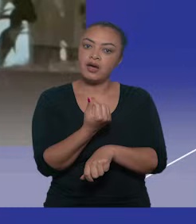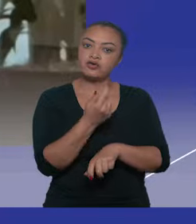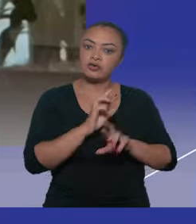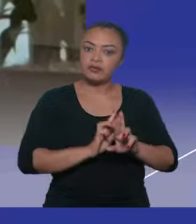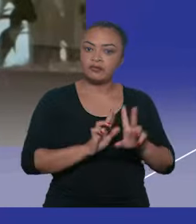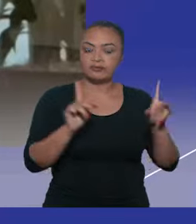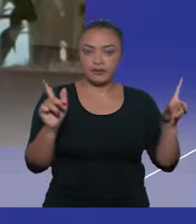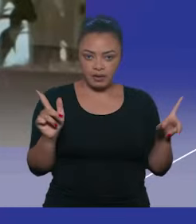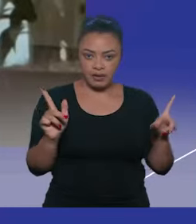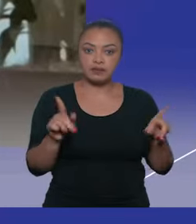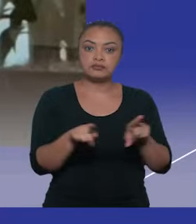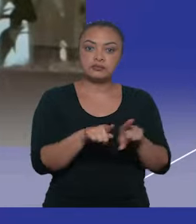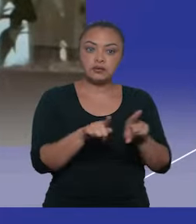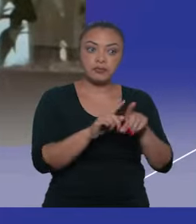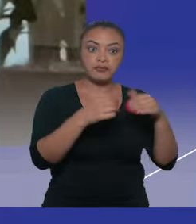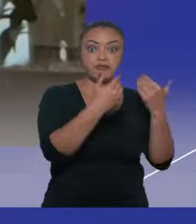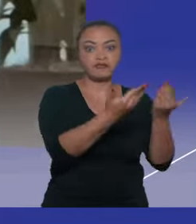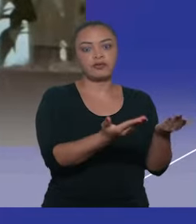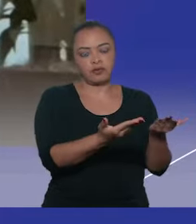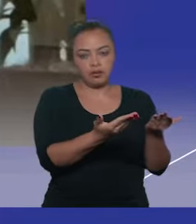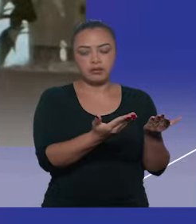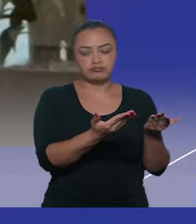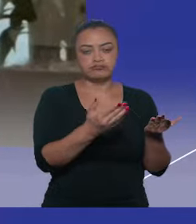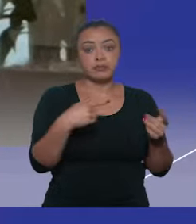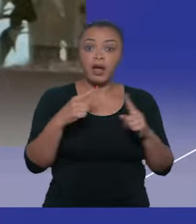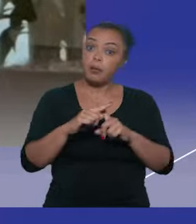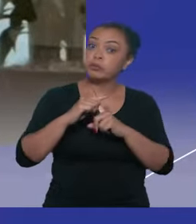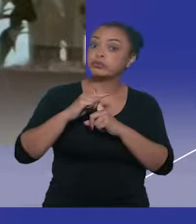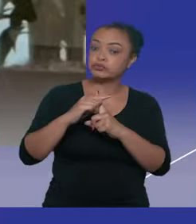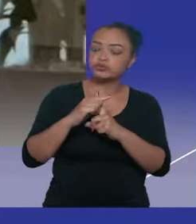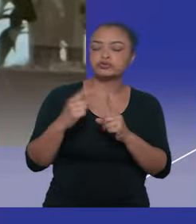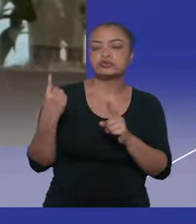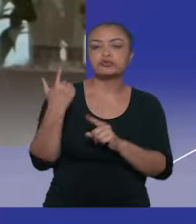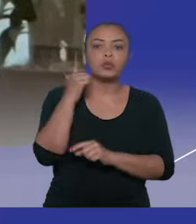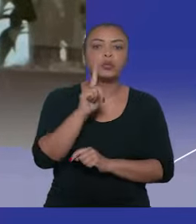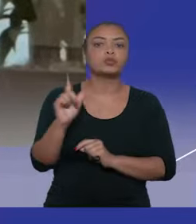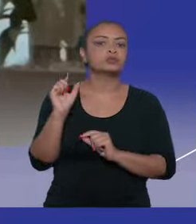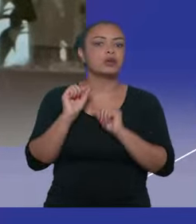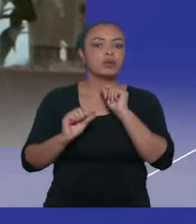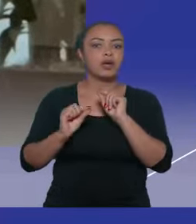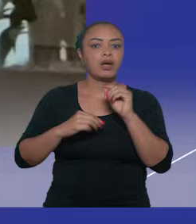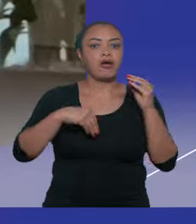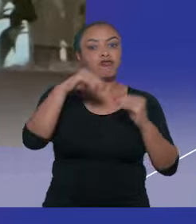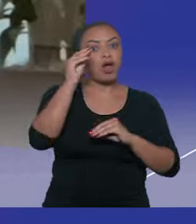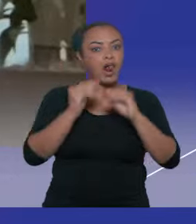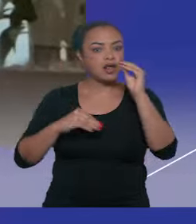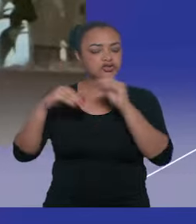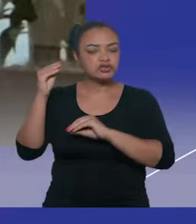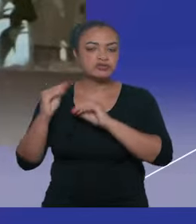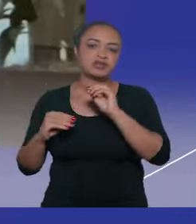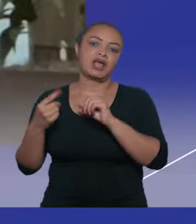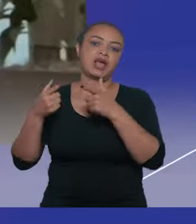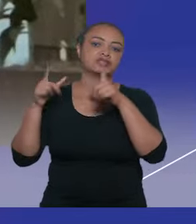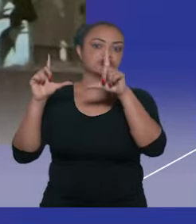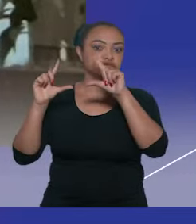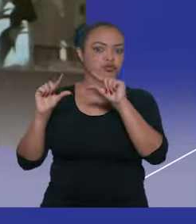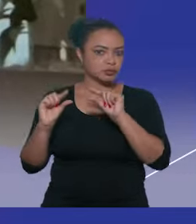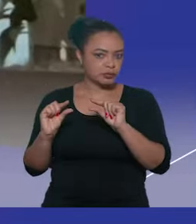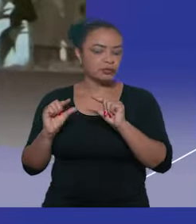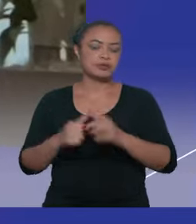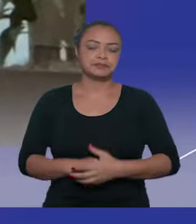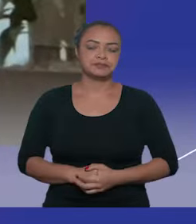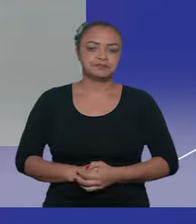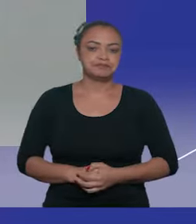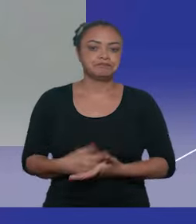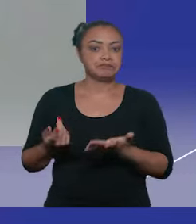outros ativos de investimentos fora do Brasil, isso é muito positivo para diminuir a volatilidade ou a variação dos